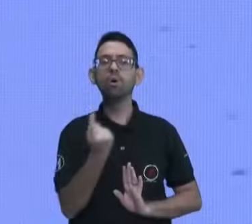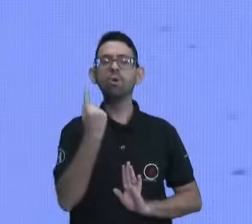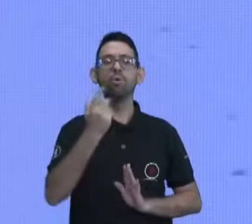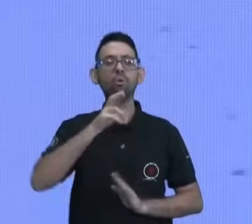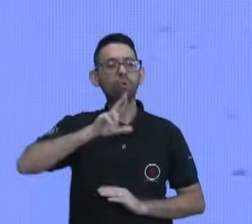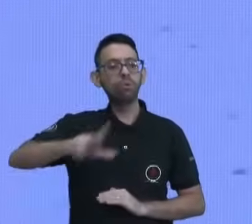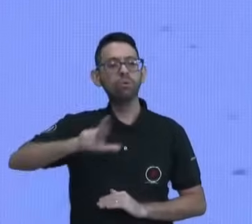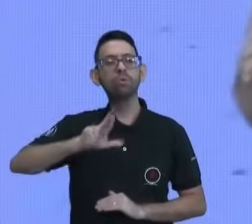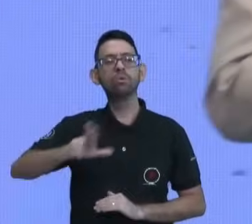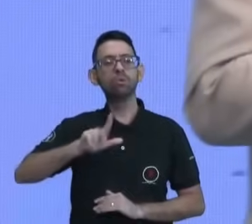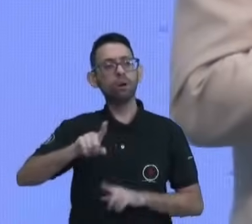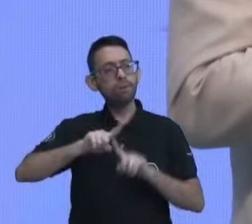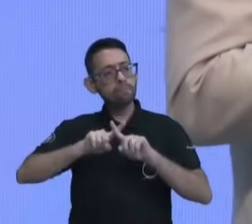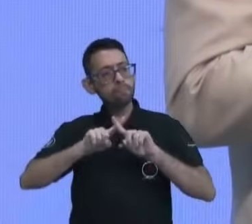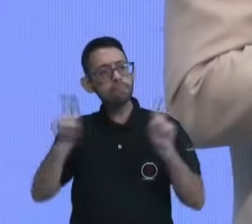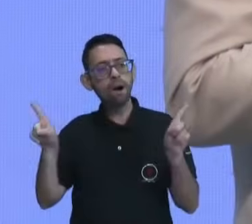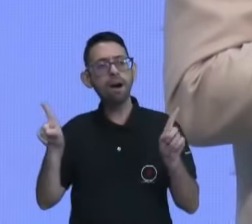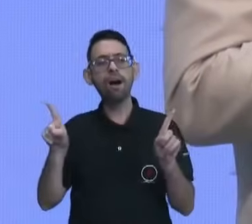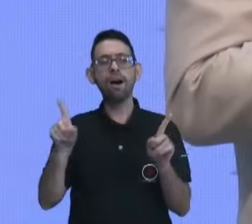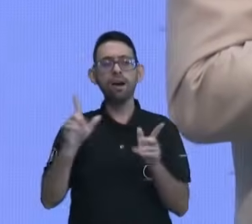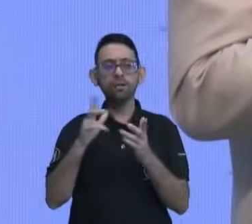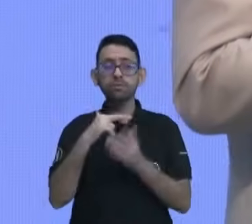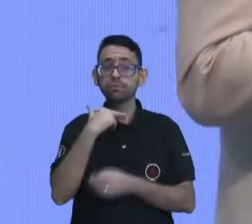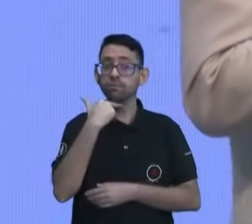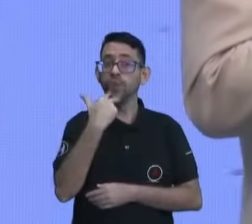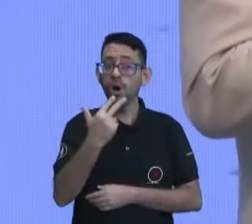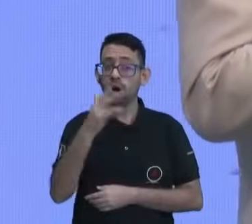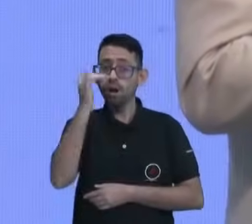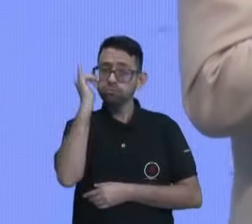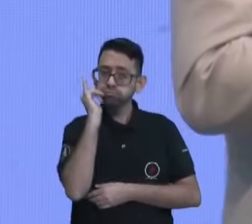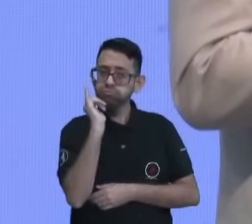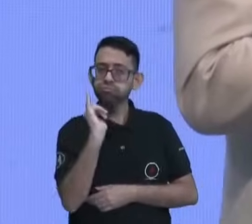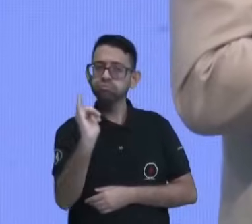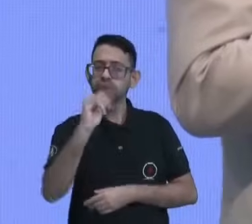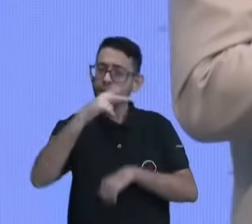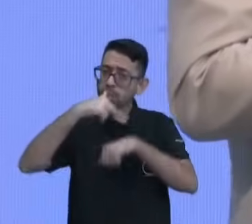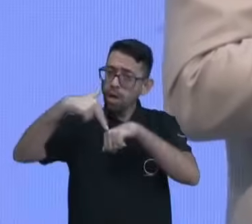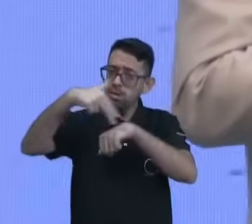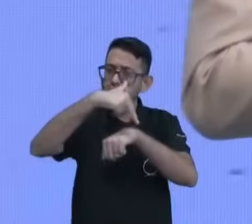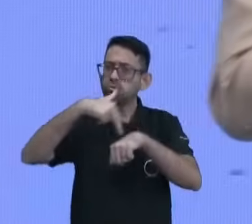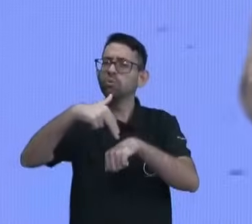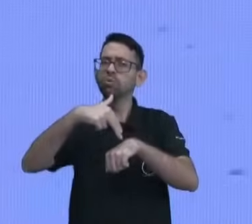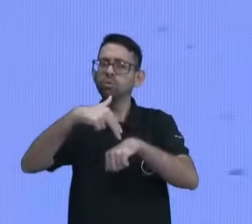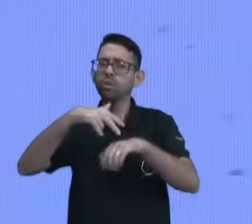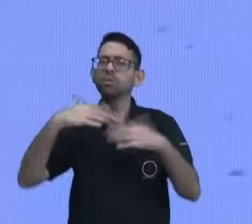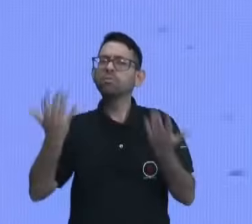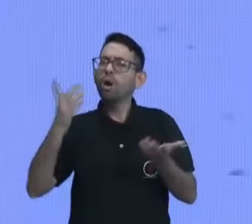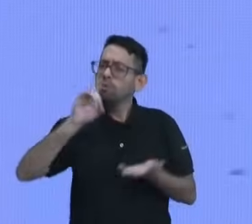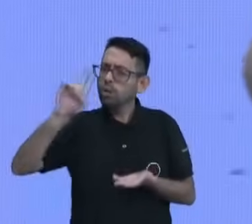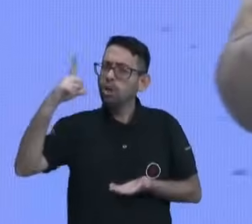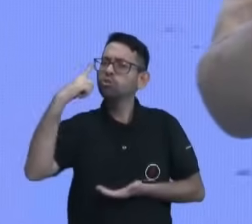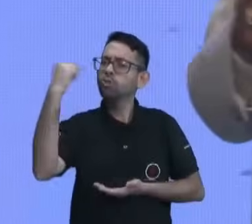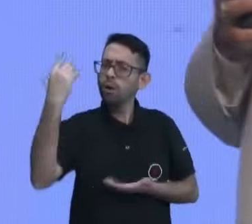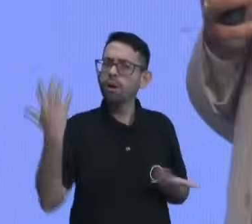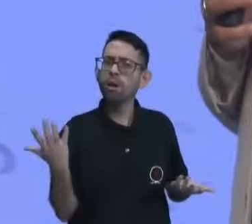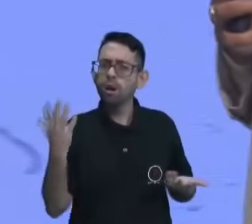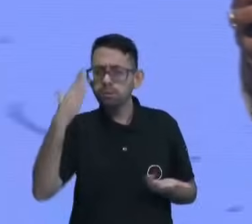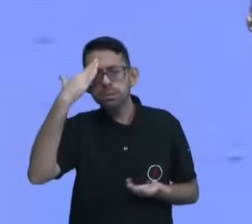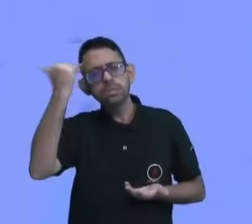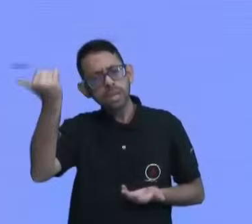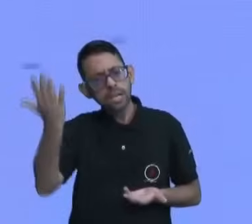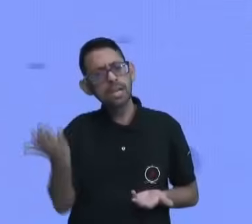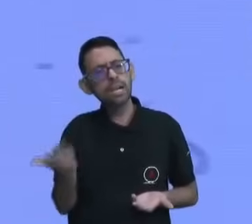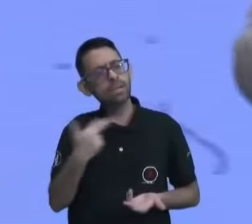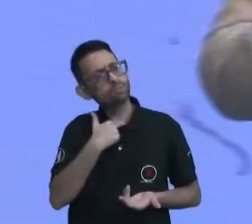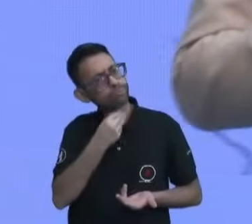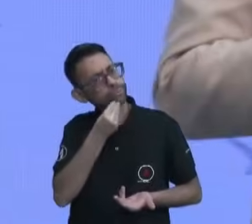vozes proféticas nessa nação Então Deus me levantou e eu sei muito bem porque que Deus me levantou Não tô dizendo que